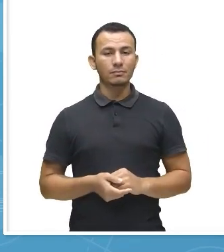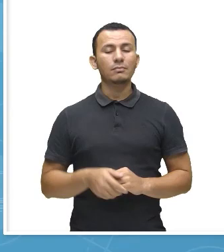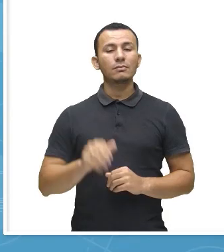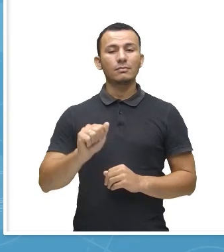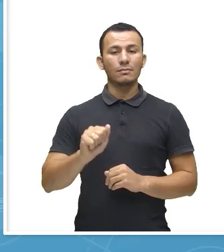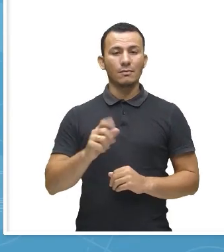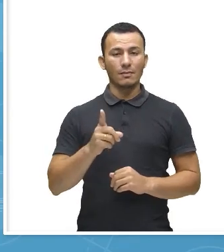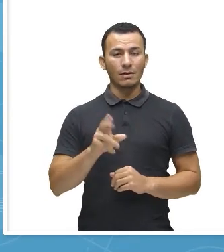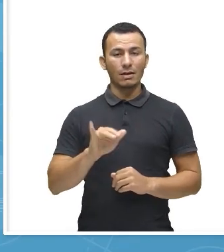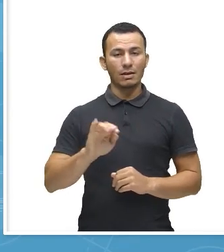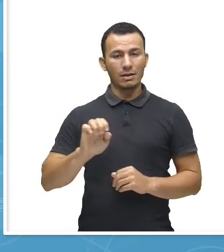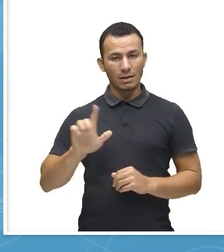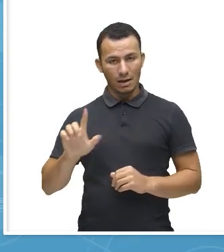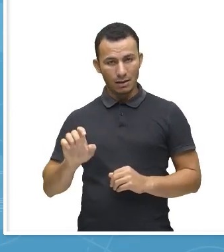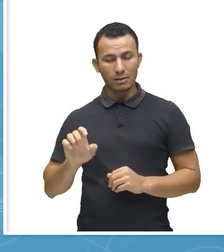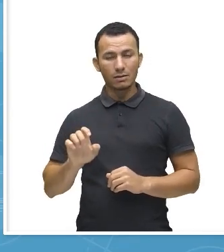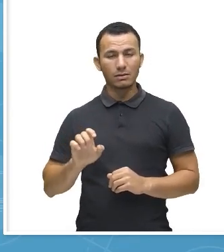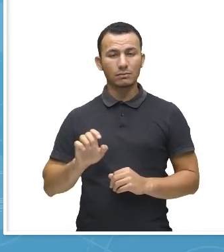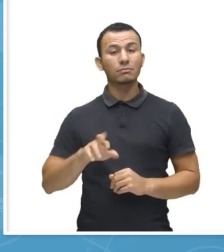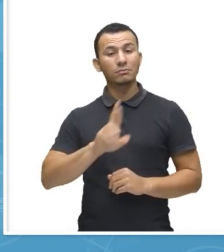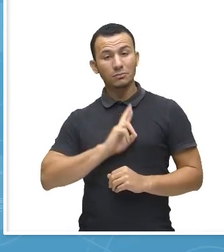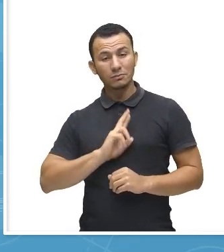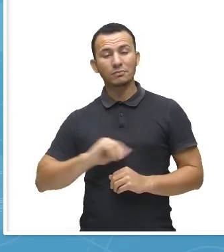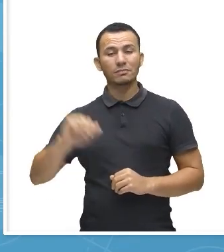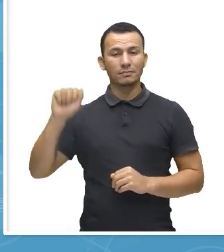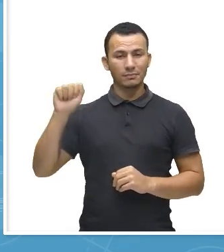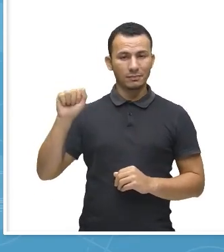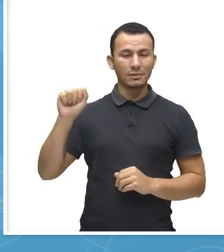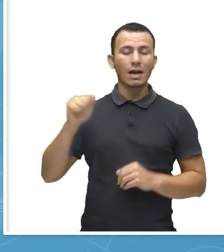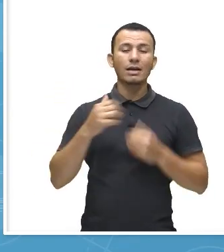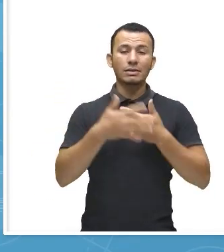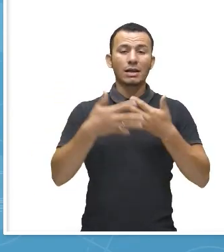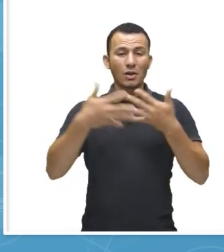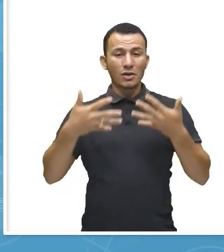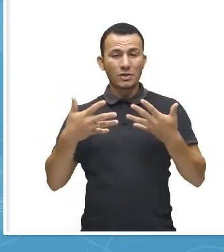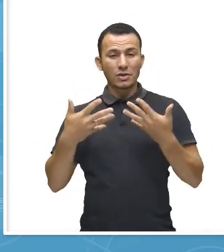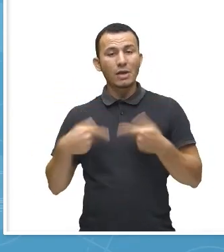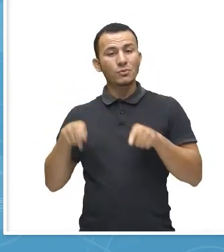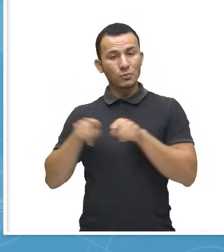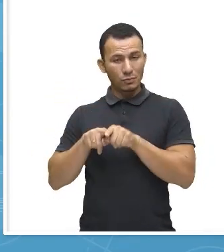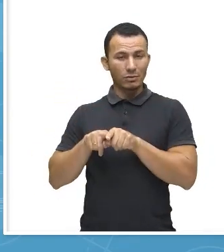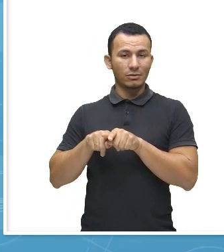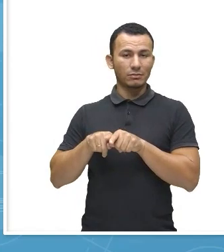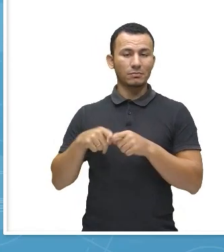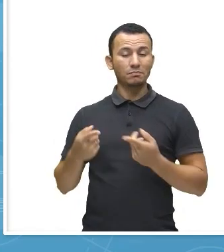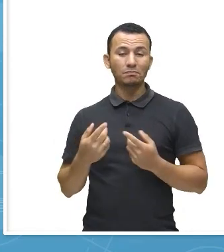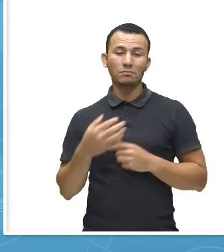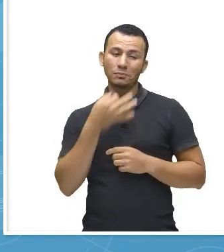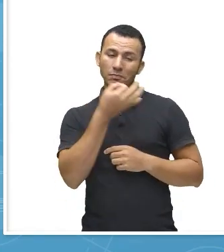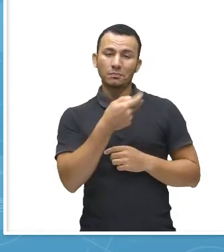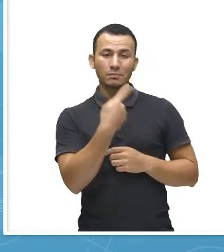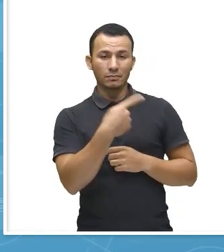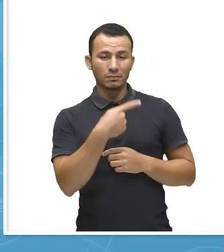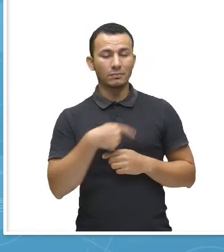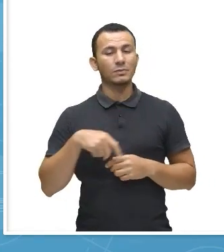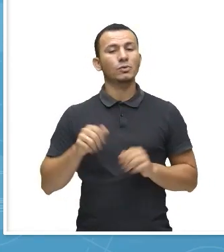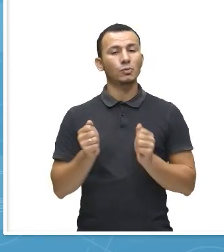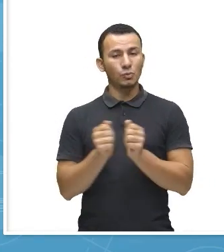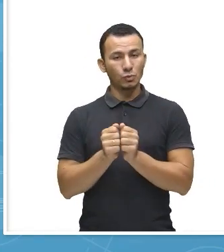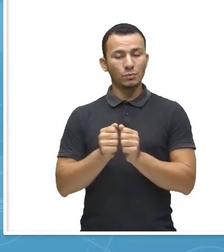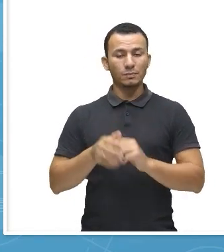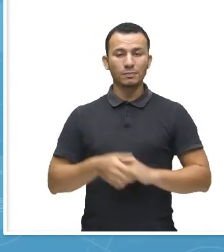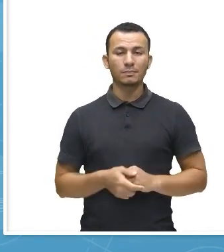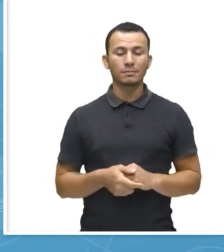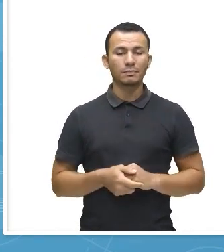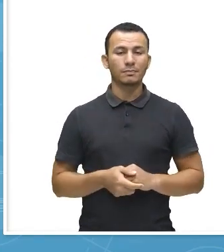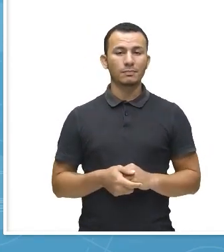Adriele colocou aí aqui a letra A, né, que as células do tecido são juntas, né? Então para ela a resposta aí é junto. Temos mais